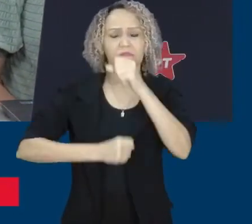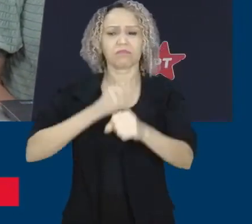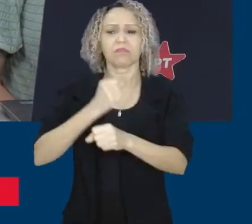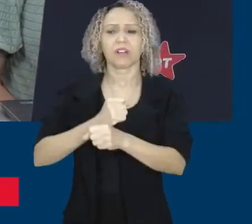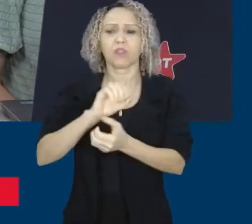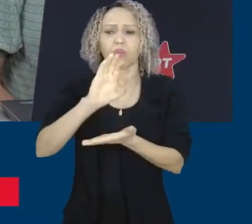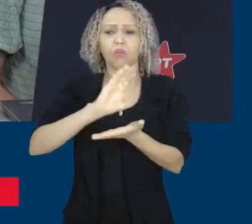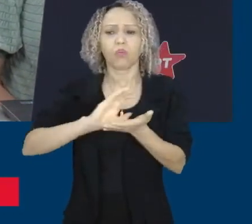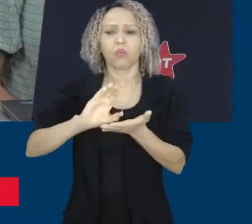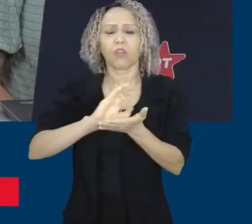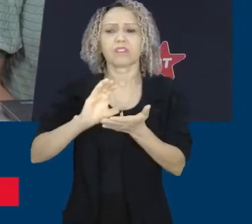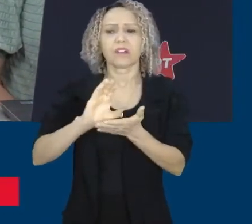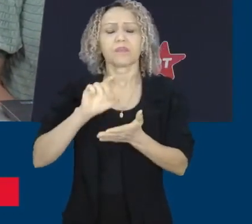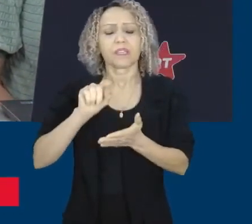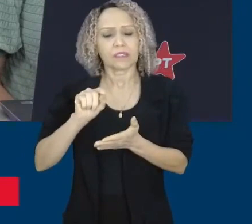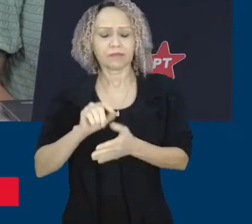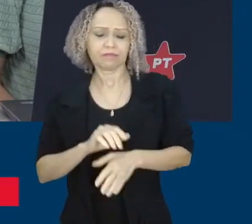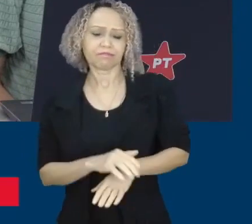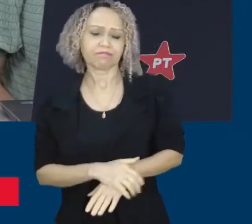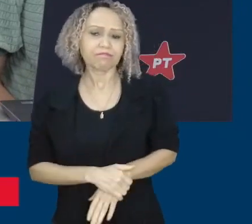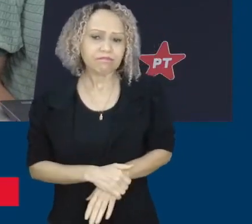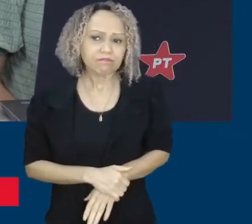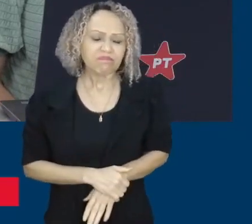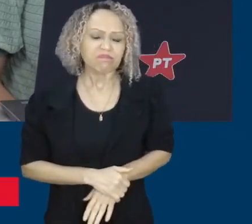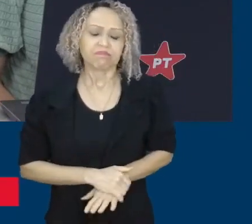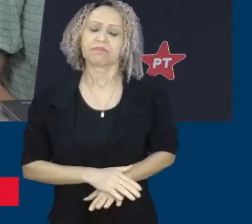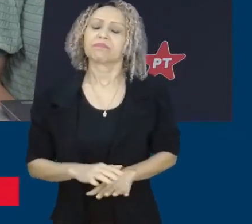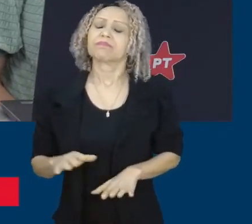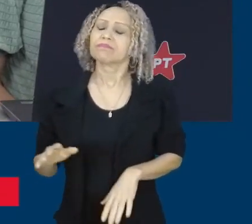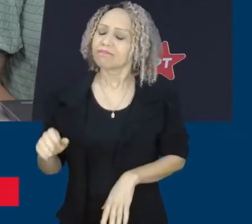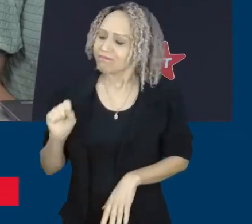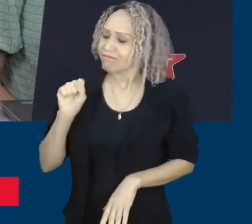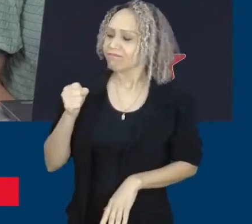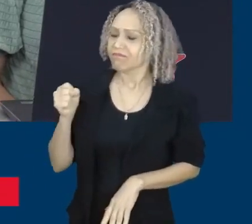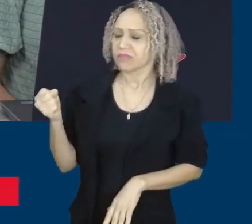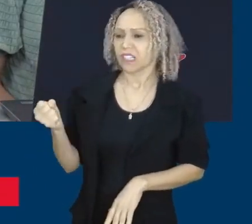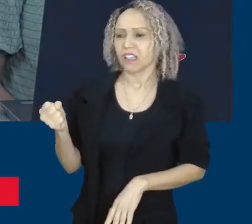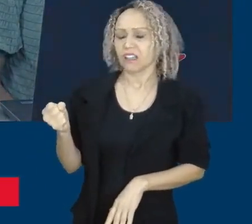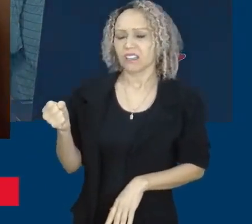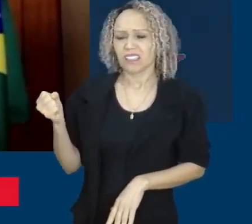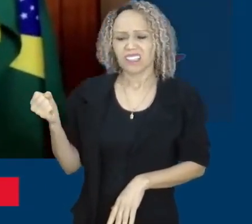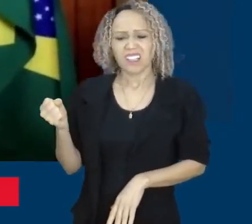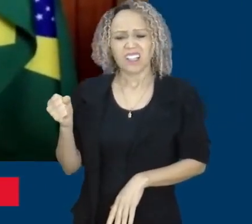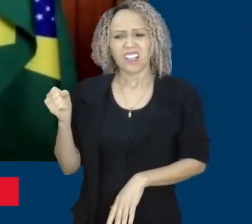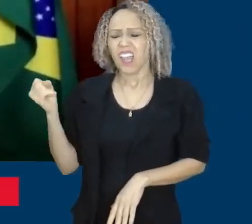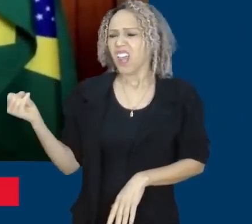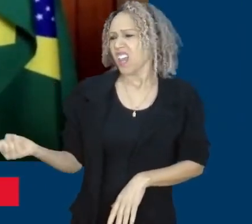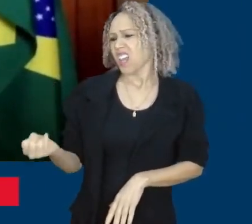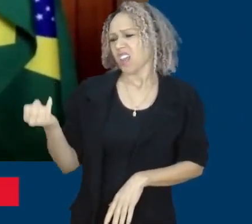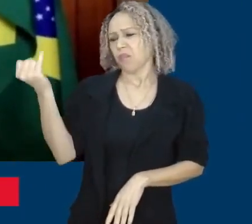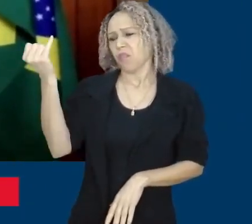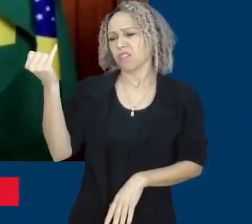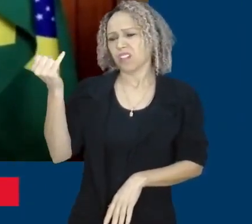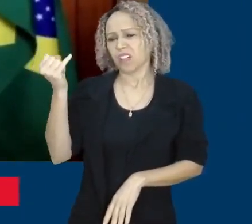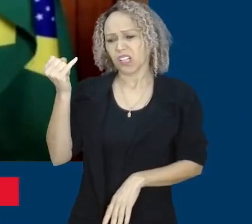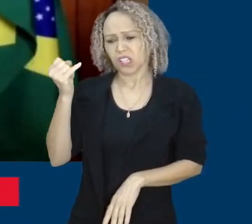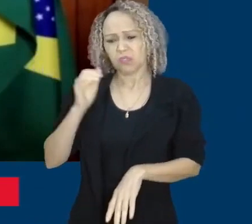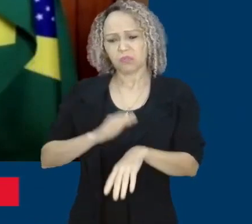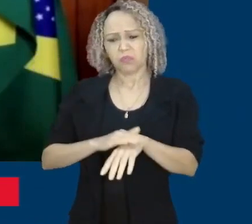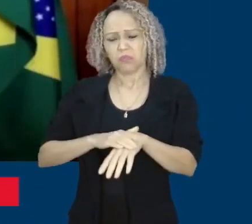É fundamental para o povo brasileiro a aprovação da PEC do Bolsa Família. Primeiro, porque, de